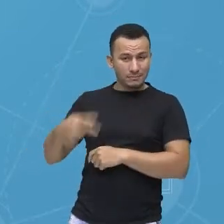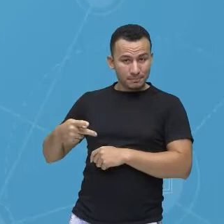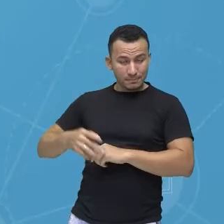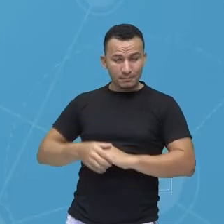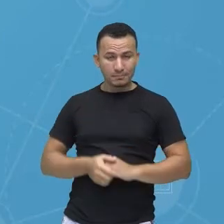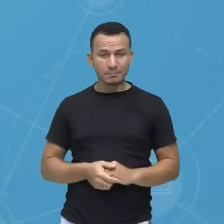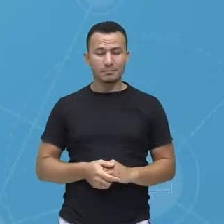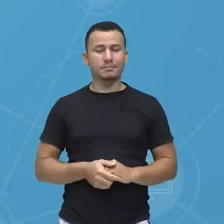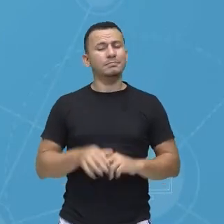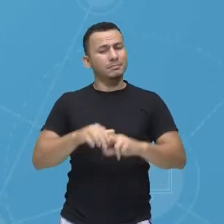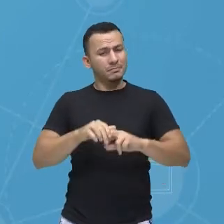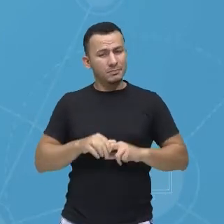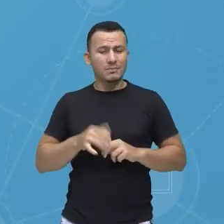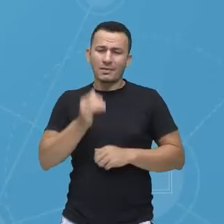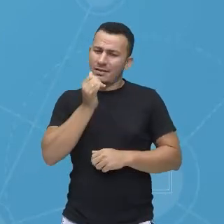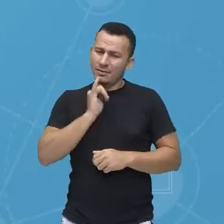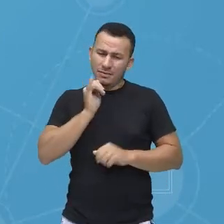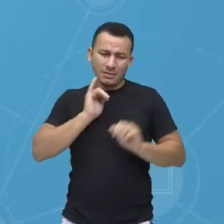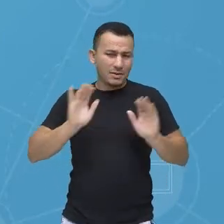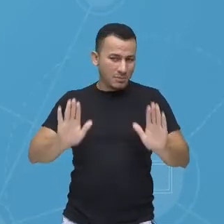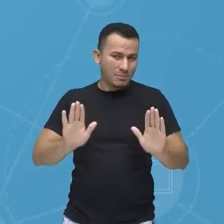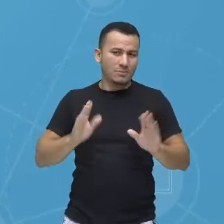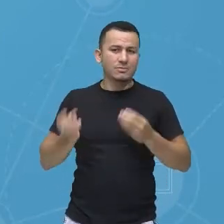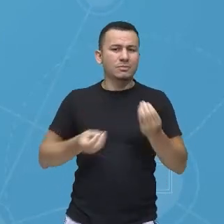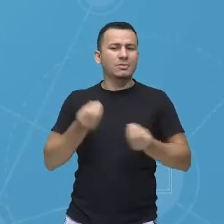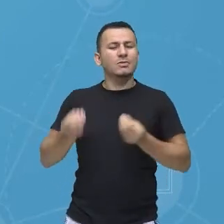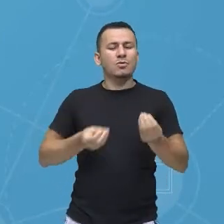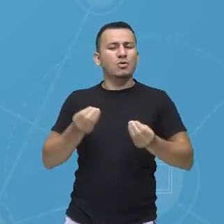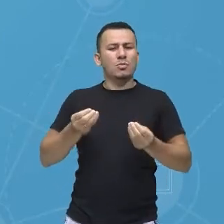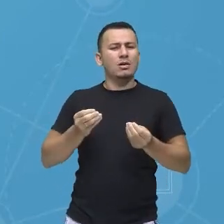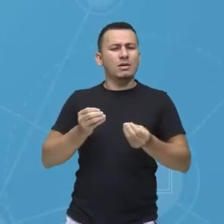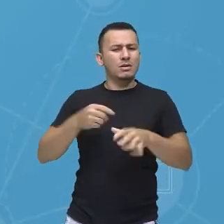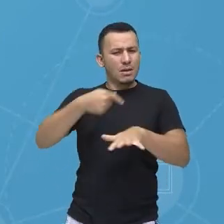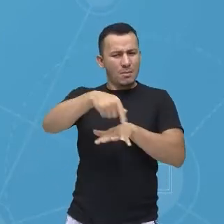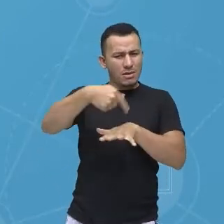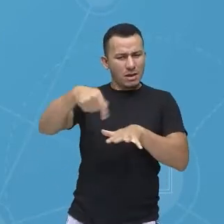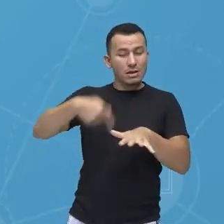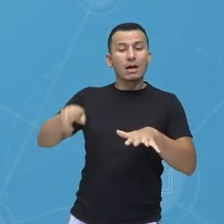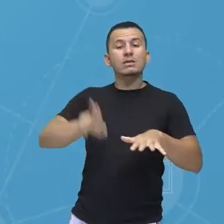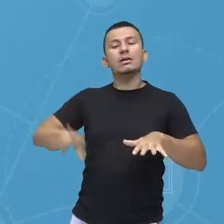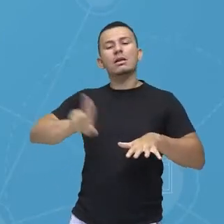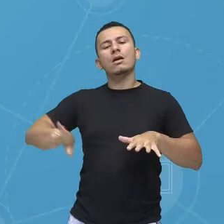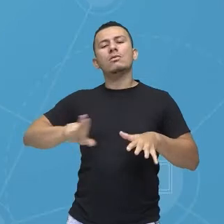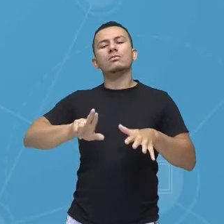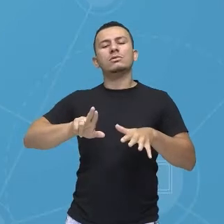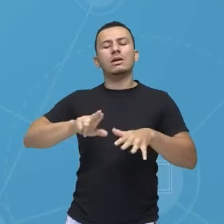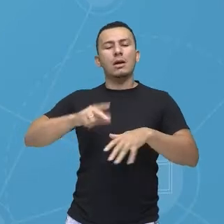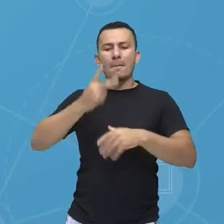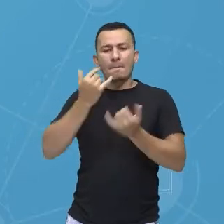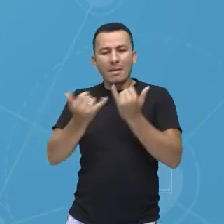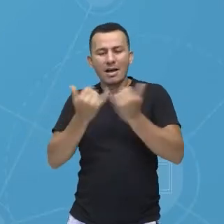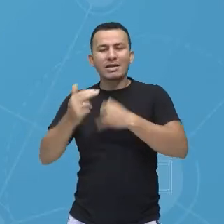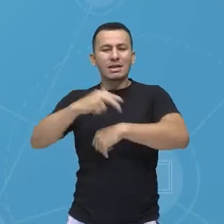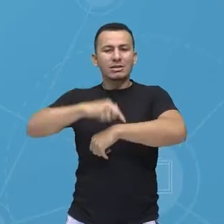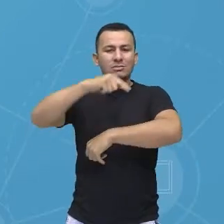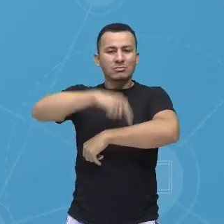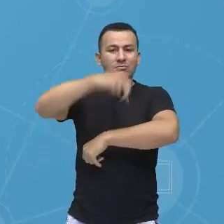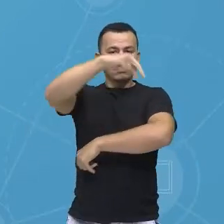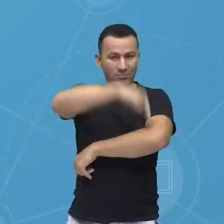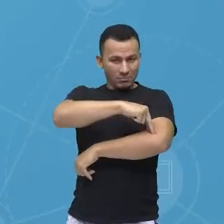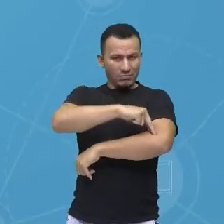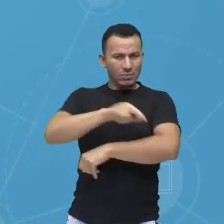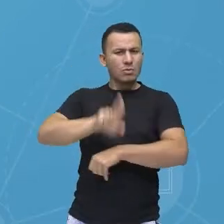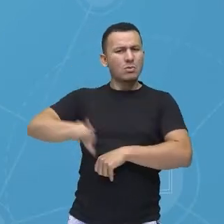Então, esse é um exemplo de como que o parkour utiliza elementos da ginástica aplicados no meio